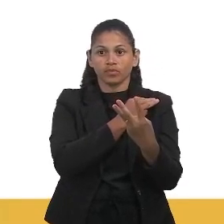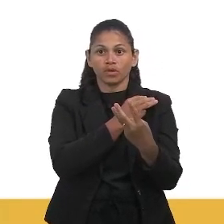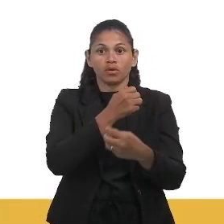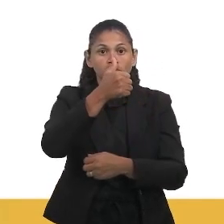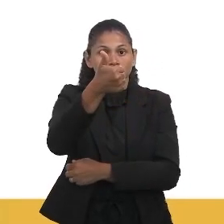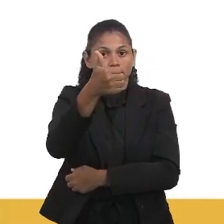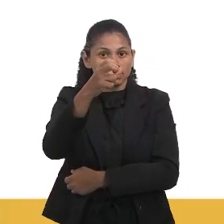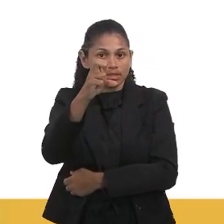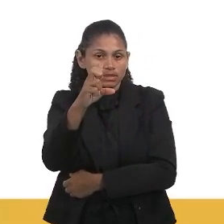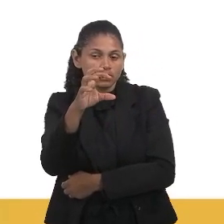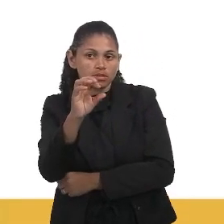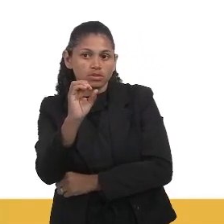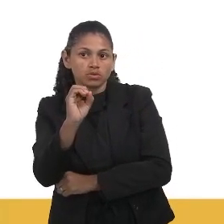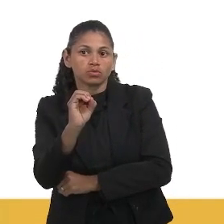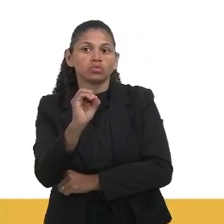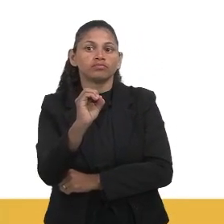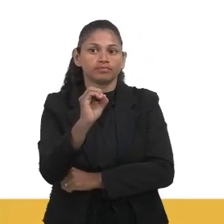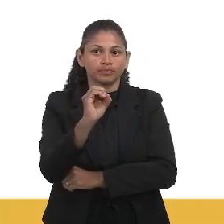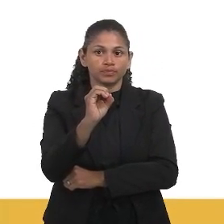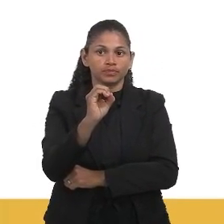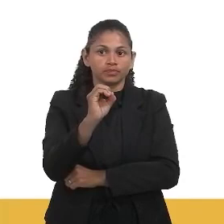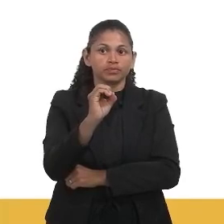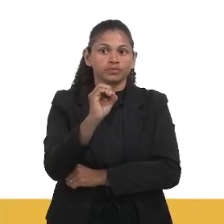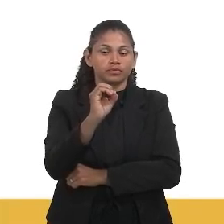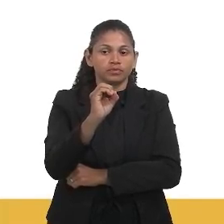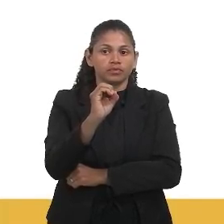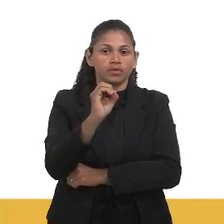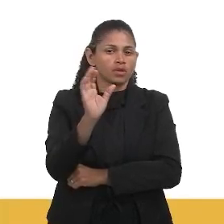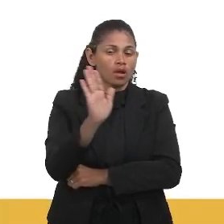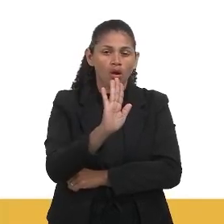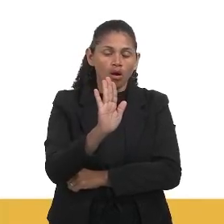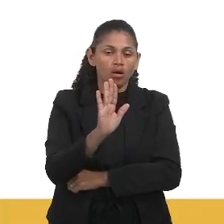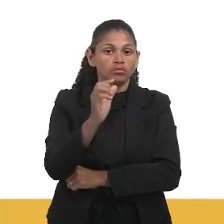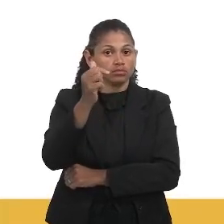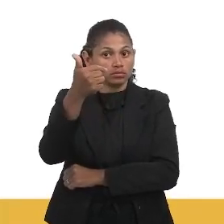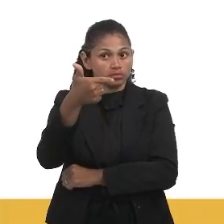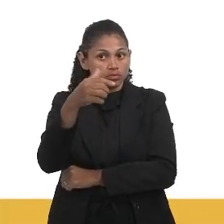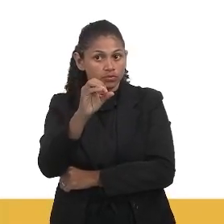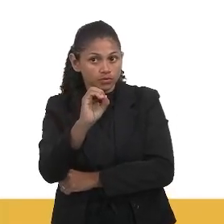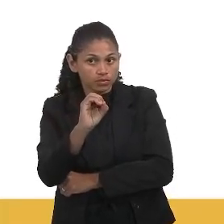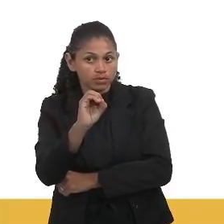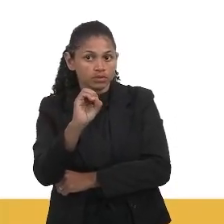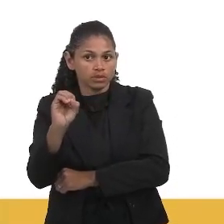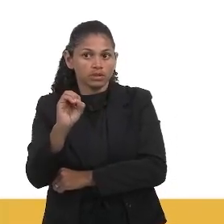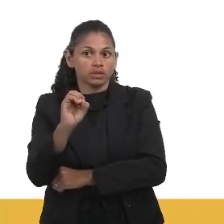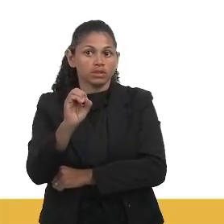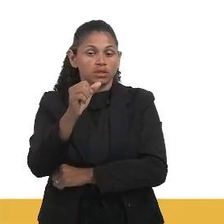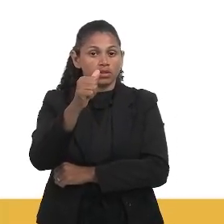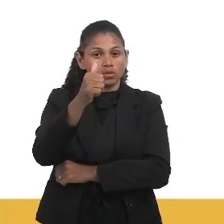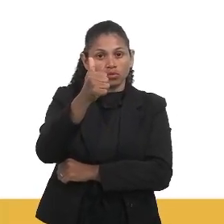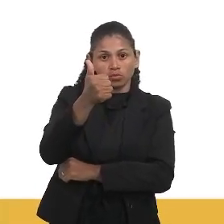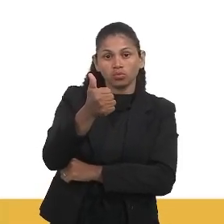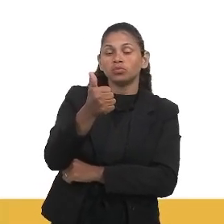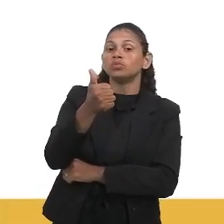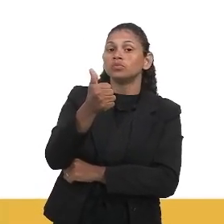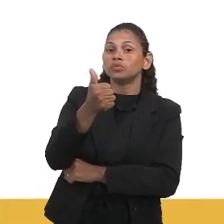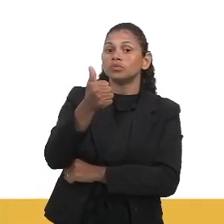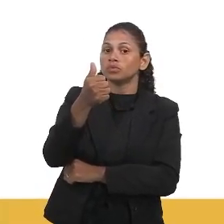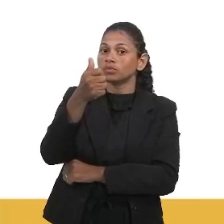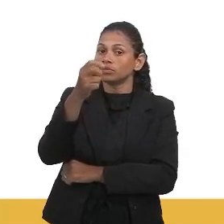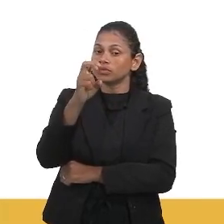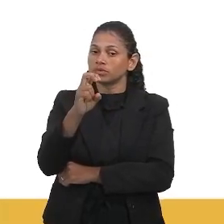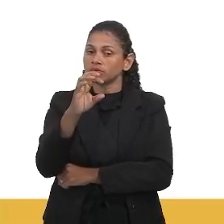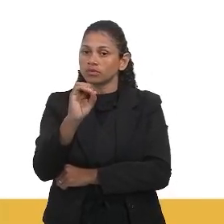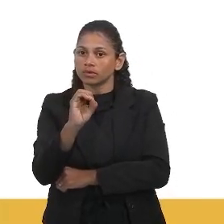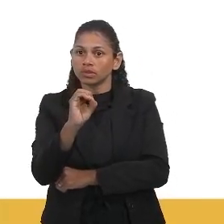150 mas 1 x 200 duas ve 150 e 3S vezes o 100 né se